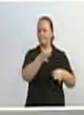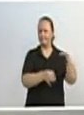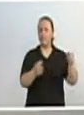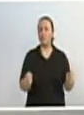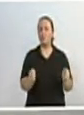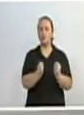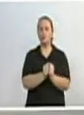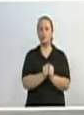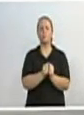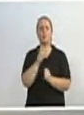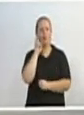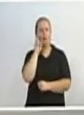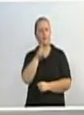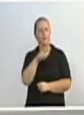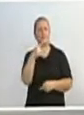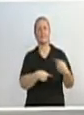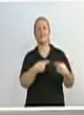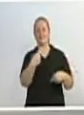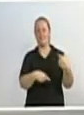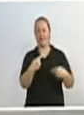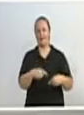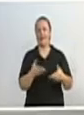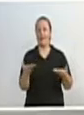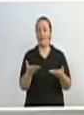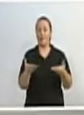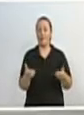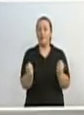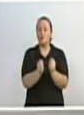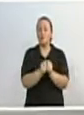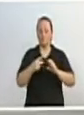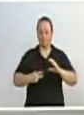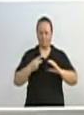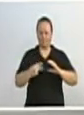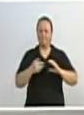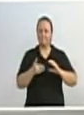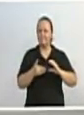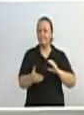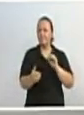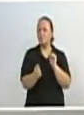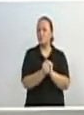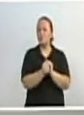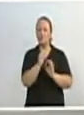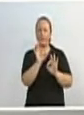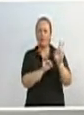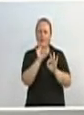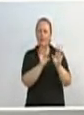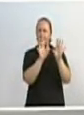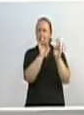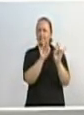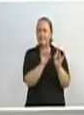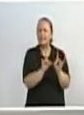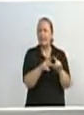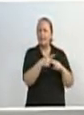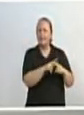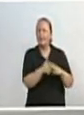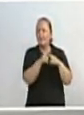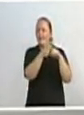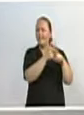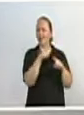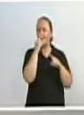nós vamos trabalhar junto com a Frente Parlamentar, que também participou dessa discussão, nos ajustes finais. Eu diria na sintonia